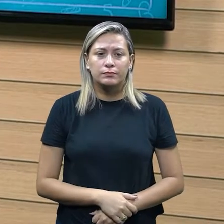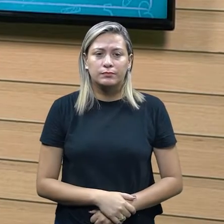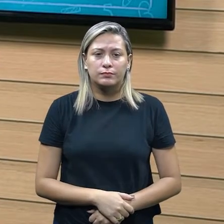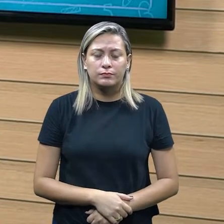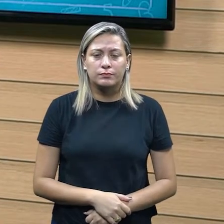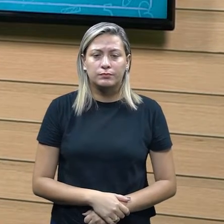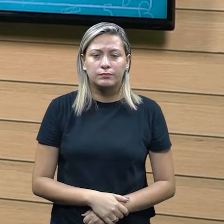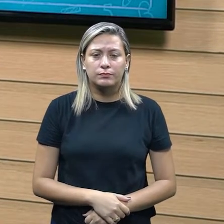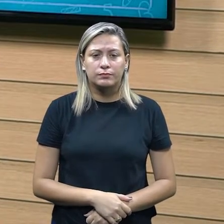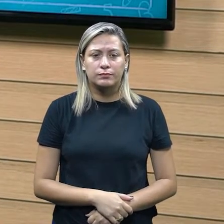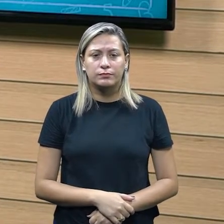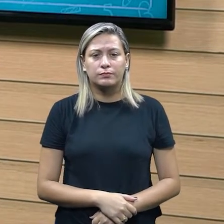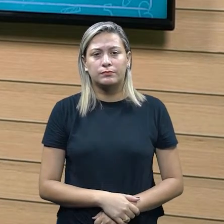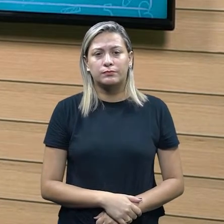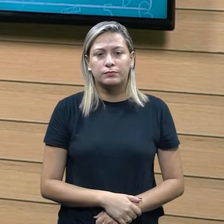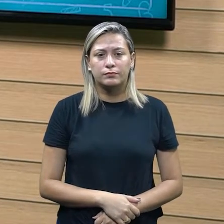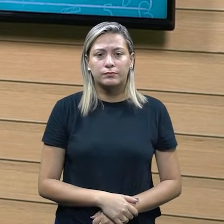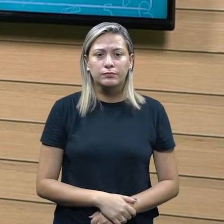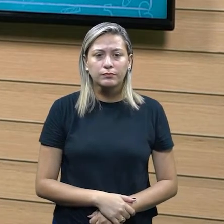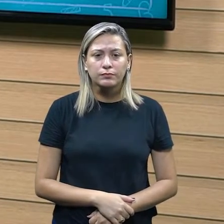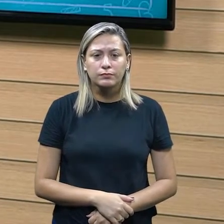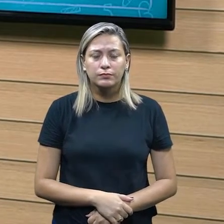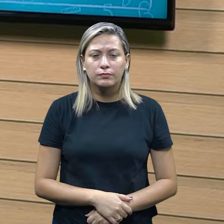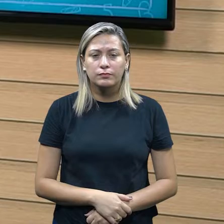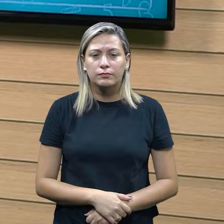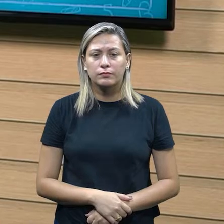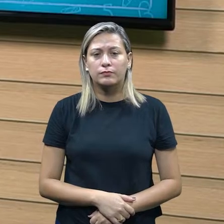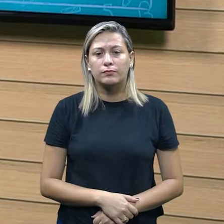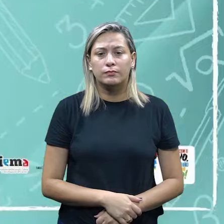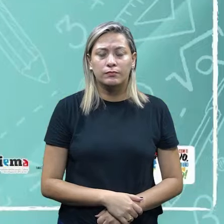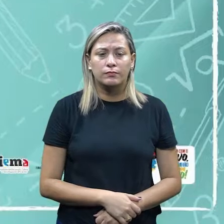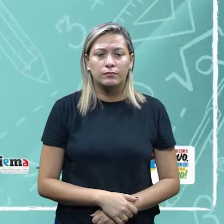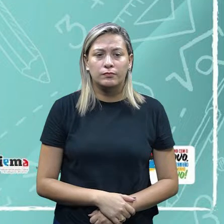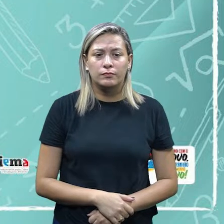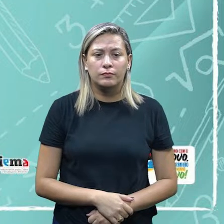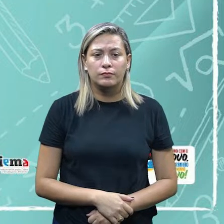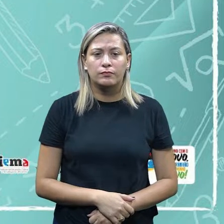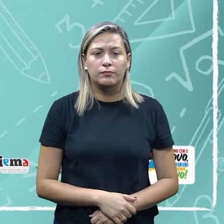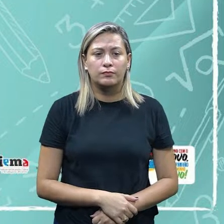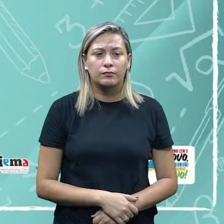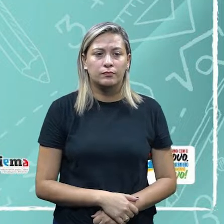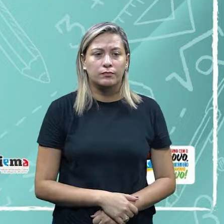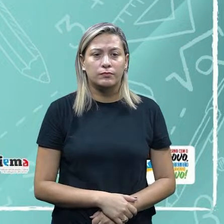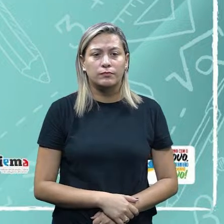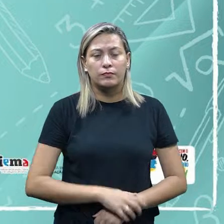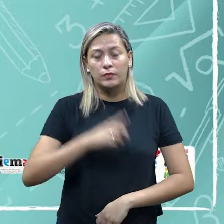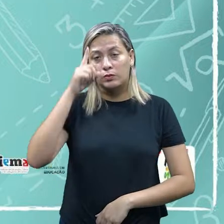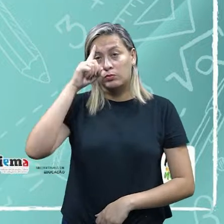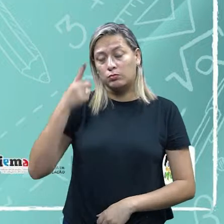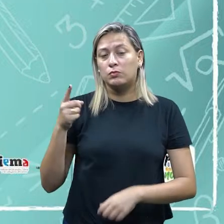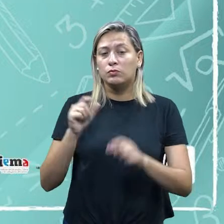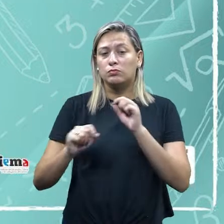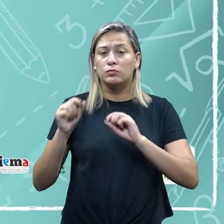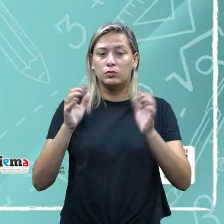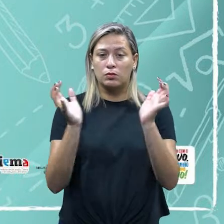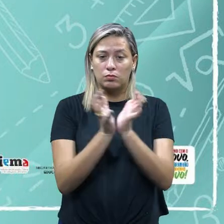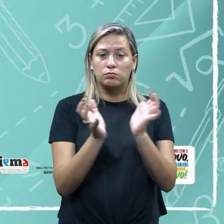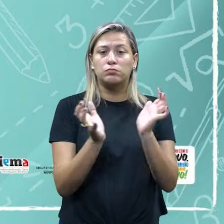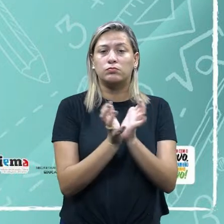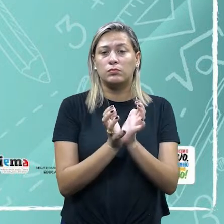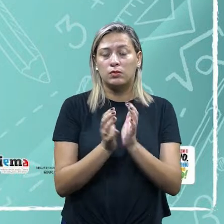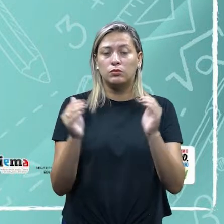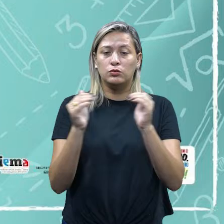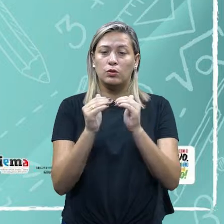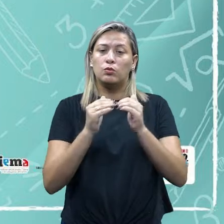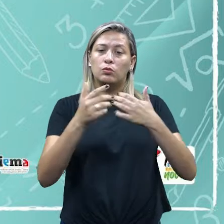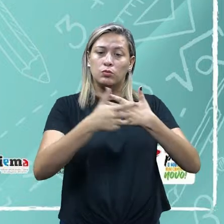esses componentes da Microsoft, né, do pacote Office da Microsoft. Então os comandos são agrupados de acordo com as suas